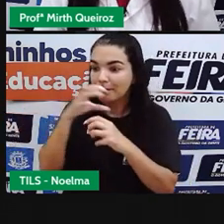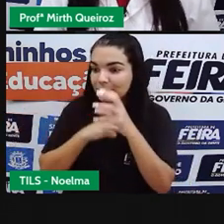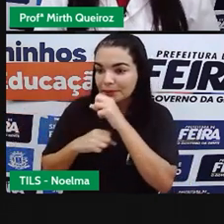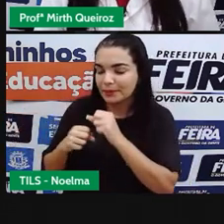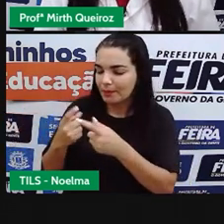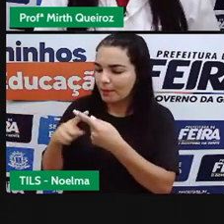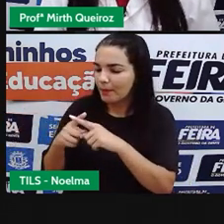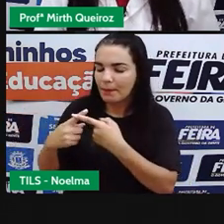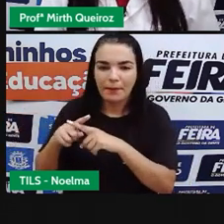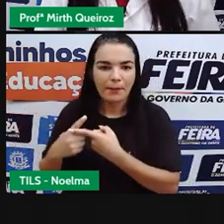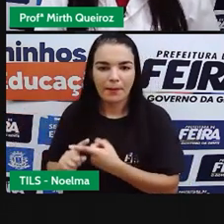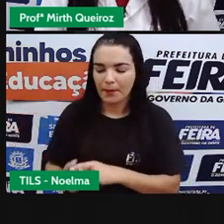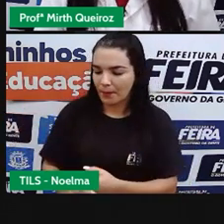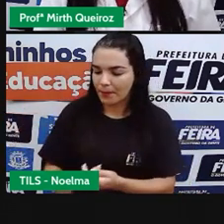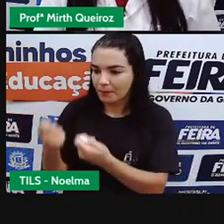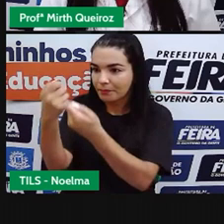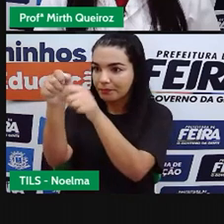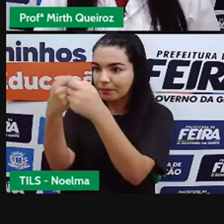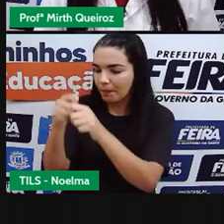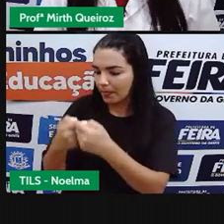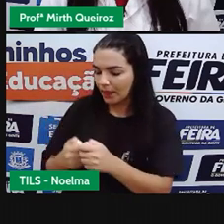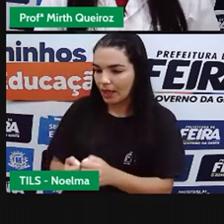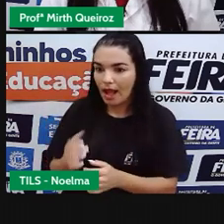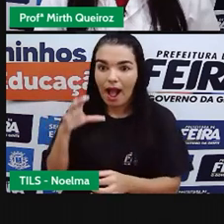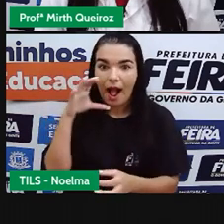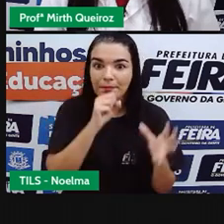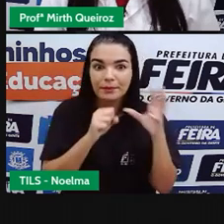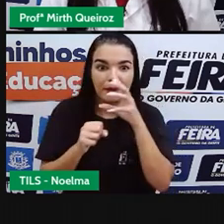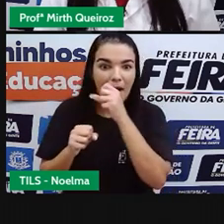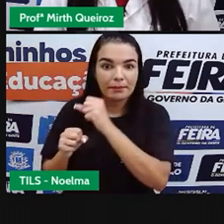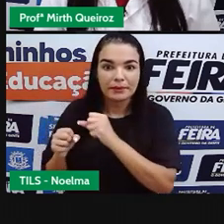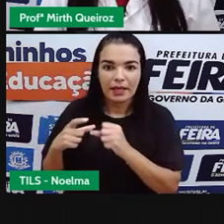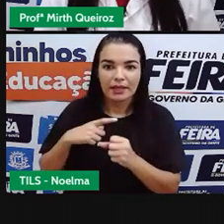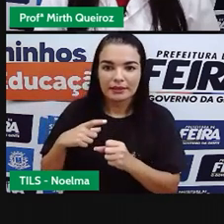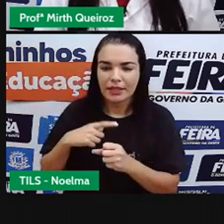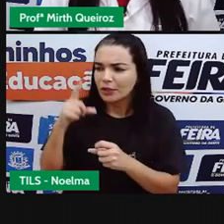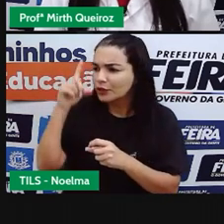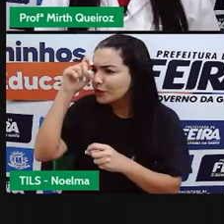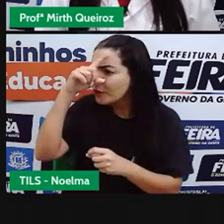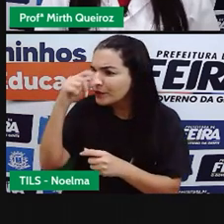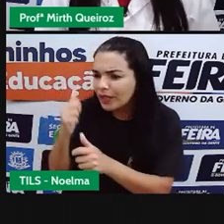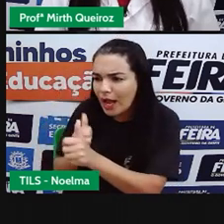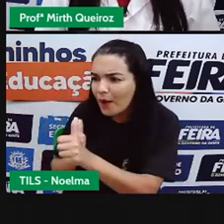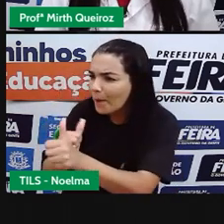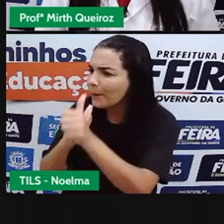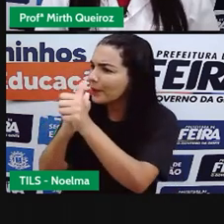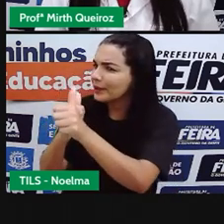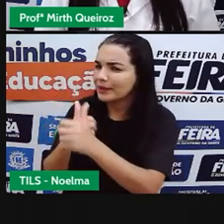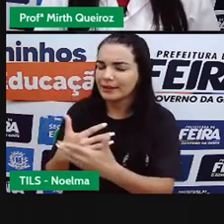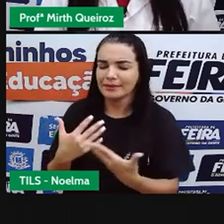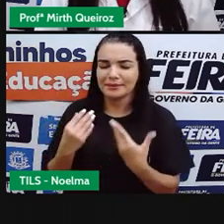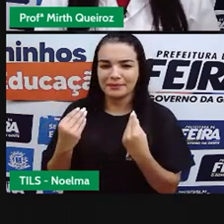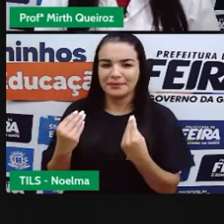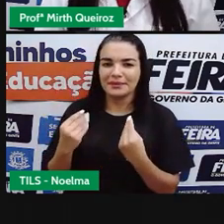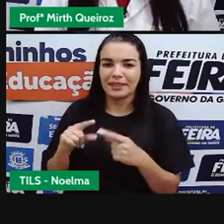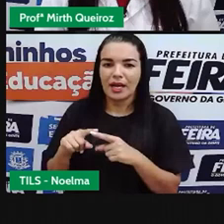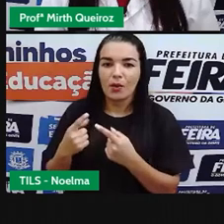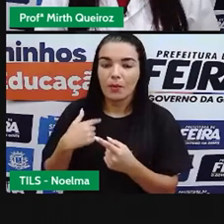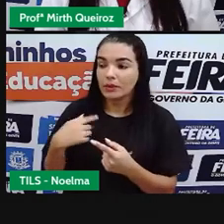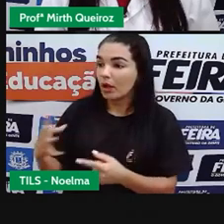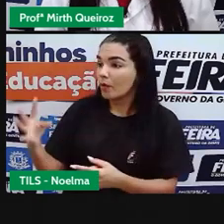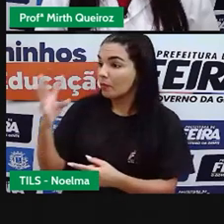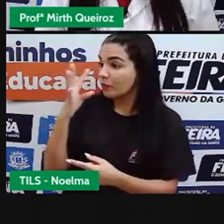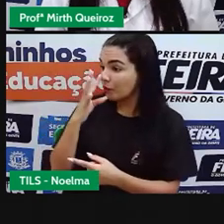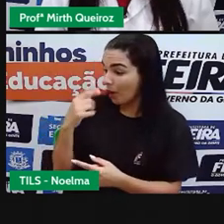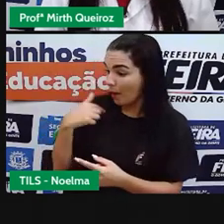teciam as talas de bambu com tanta velocidade que era difícil acompanhá-la. Quando notou